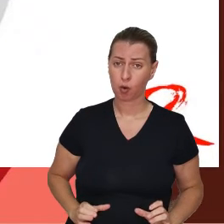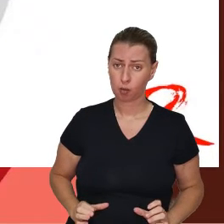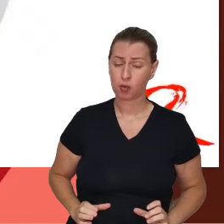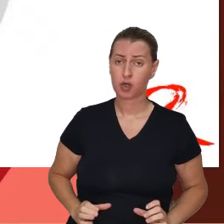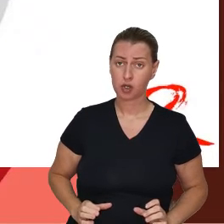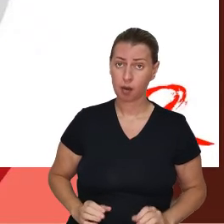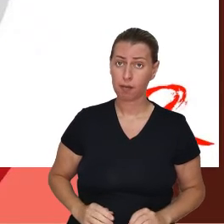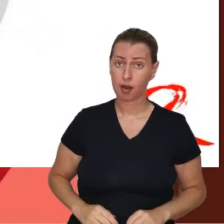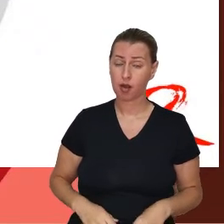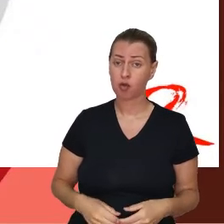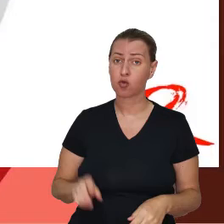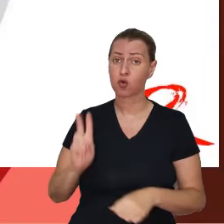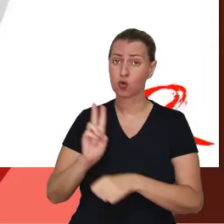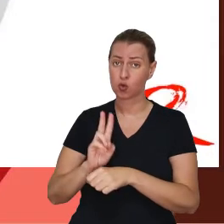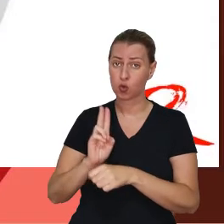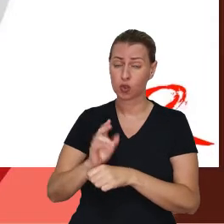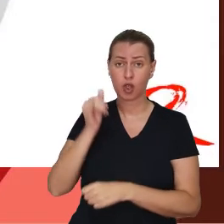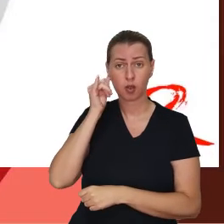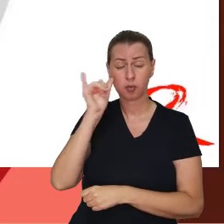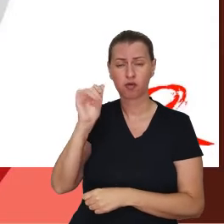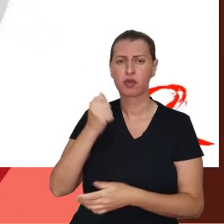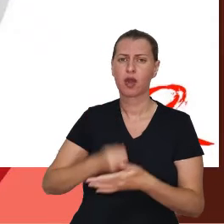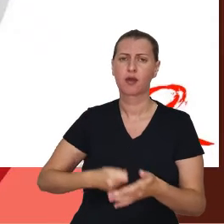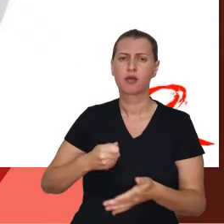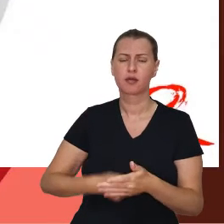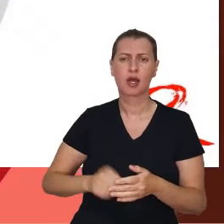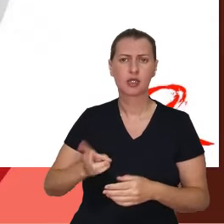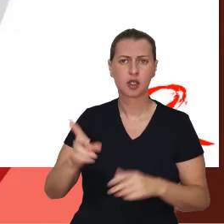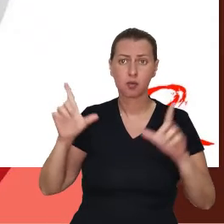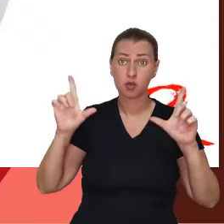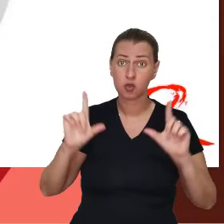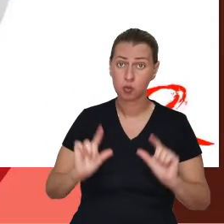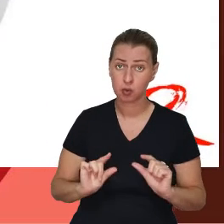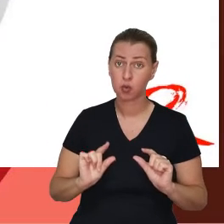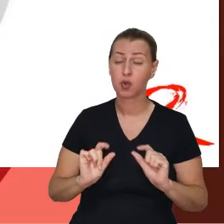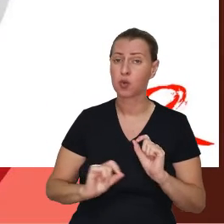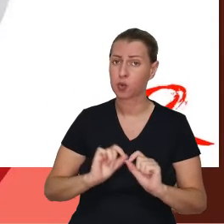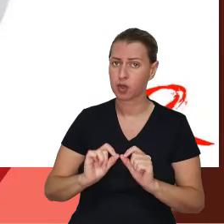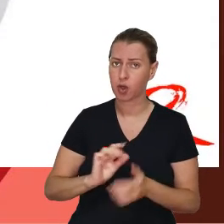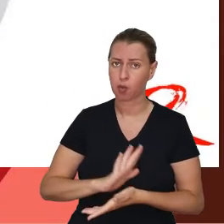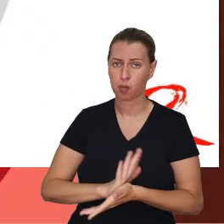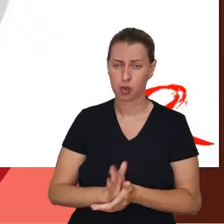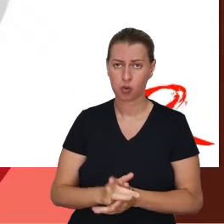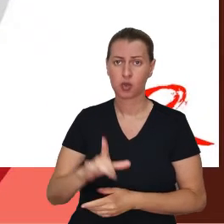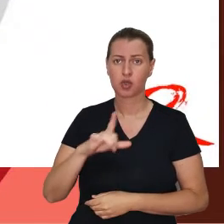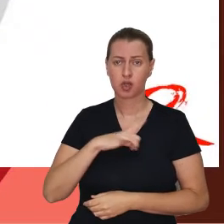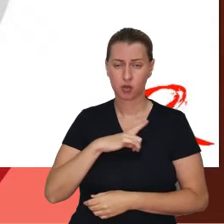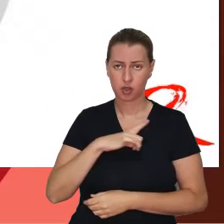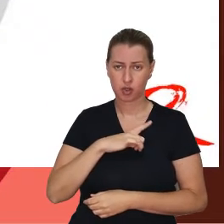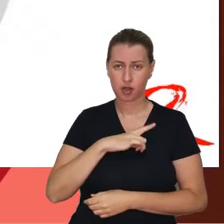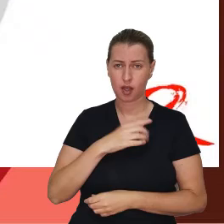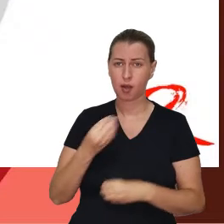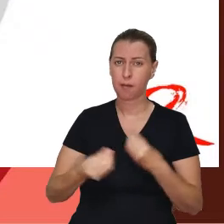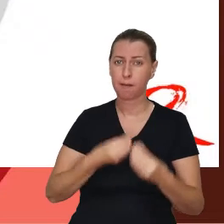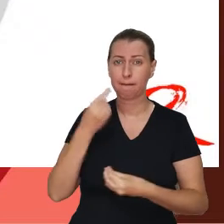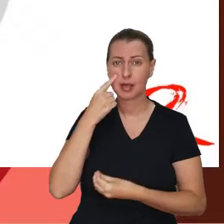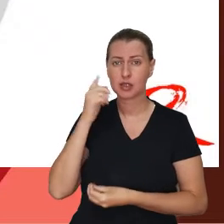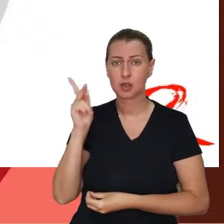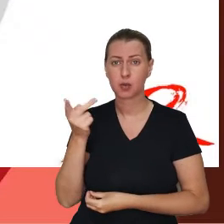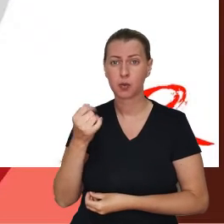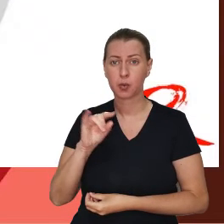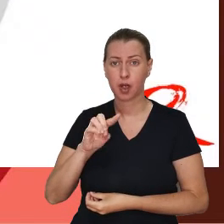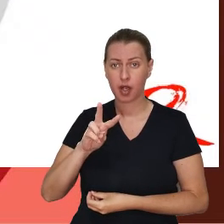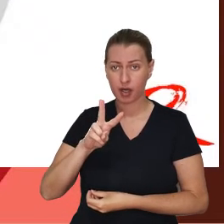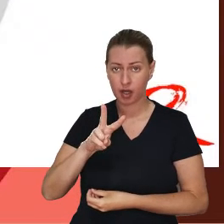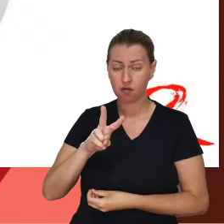protetivo, e tentar aos poucos diminuir também o preconceito que se tem em relação ao HIV e as